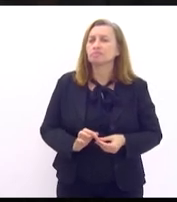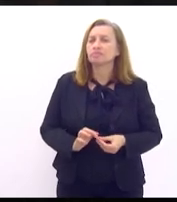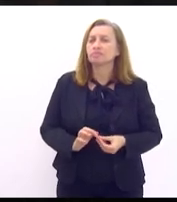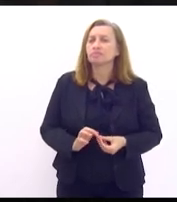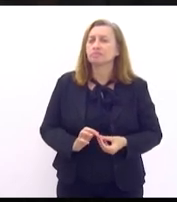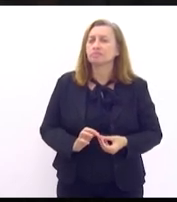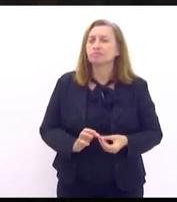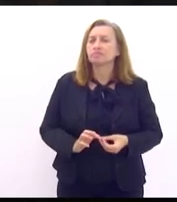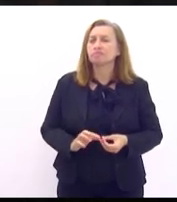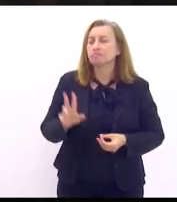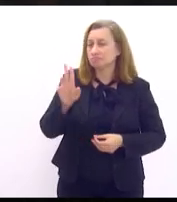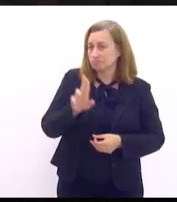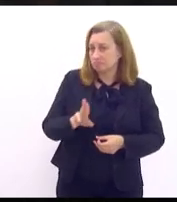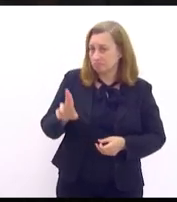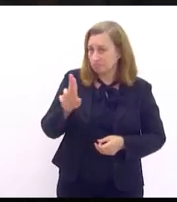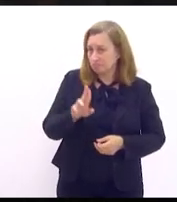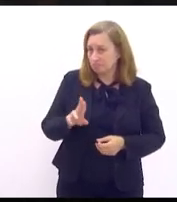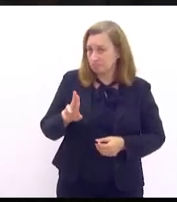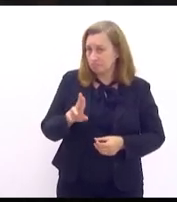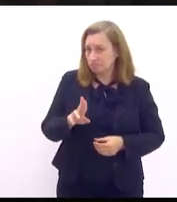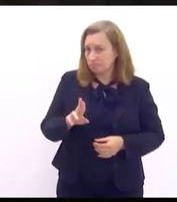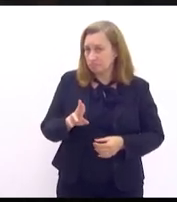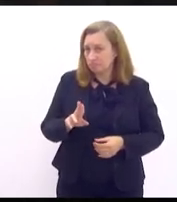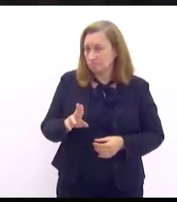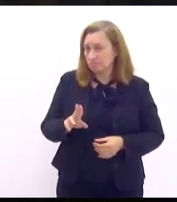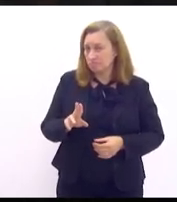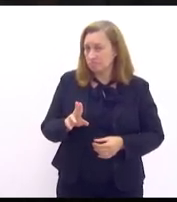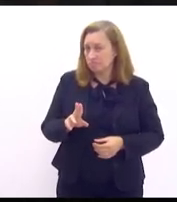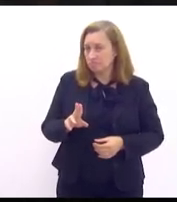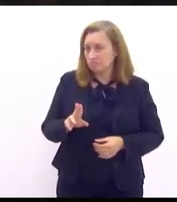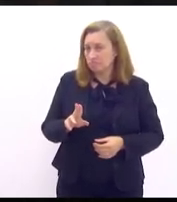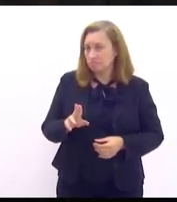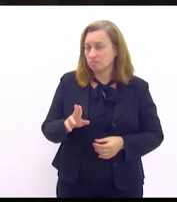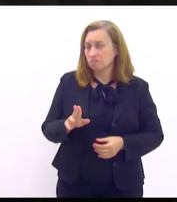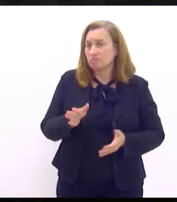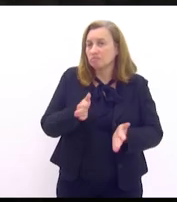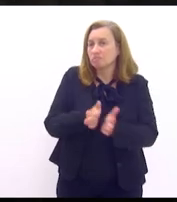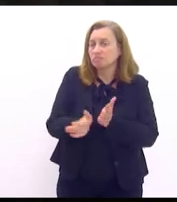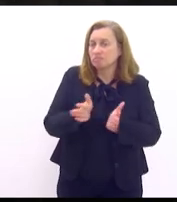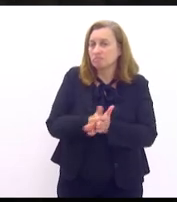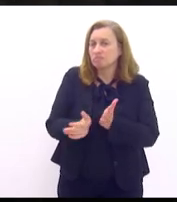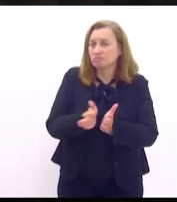ser usado no estelionato eleitoral de Cláudio Castro no ano passado.